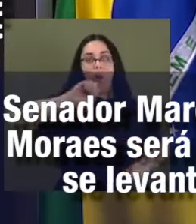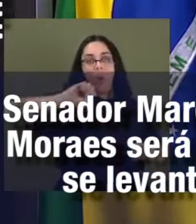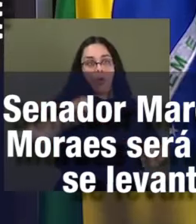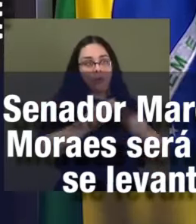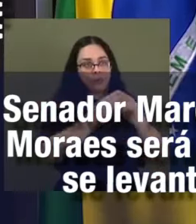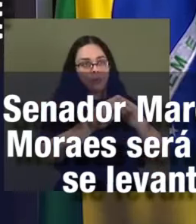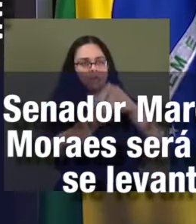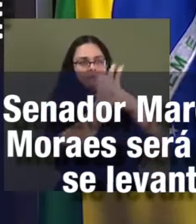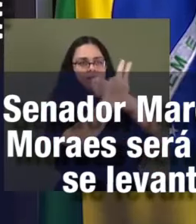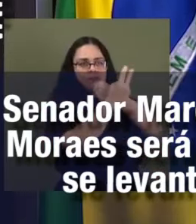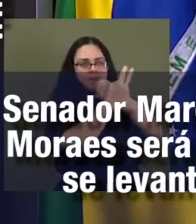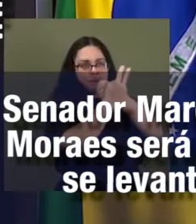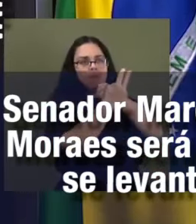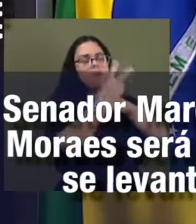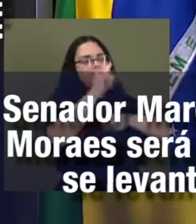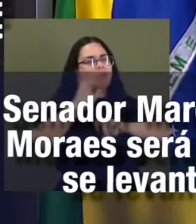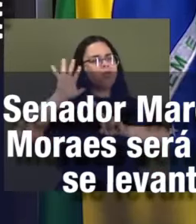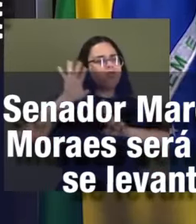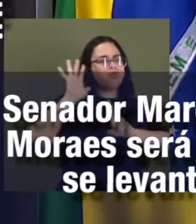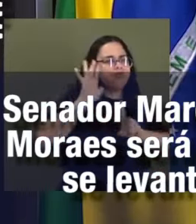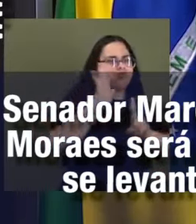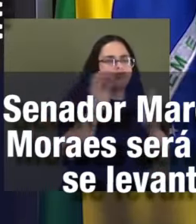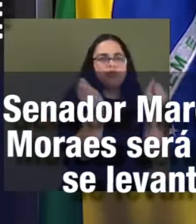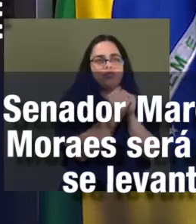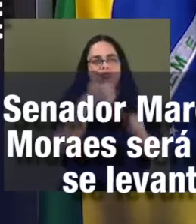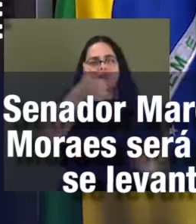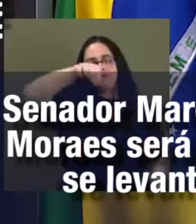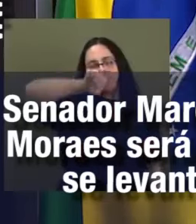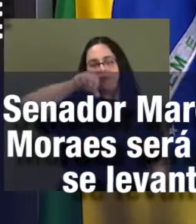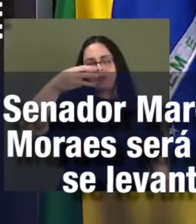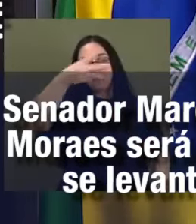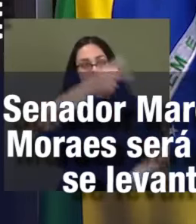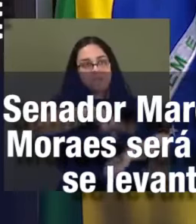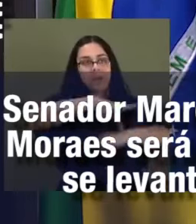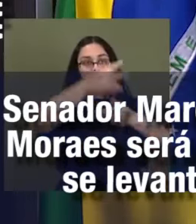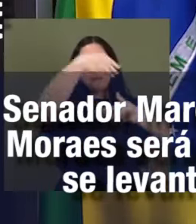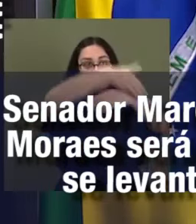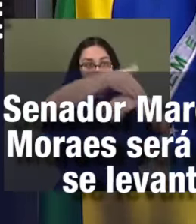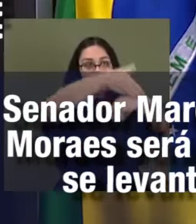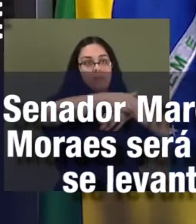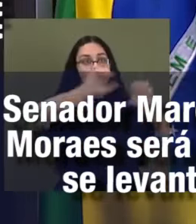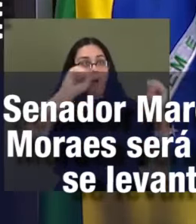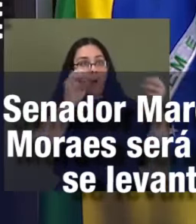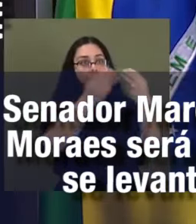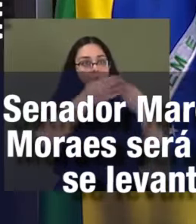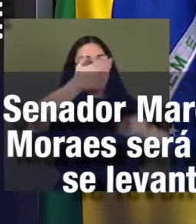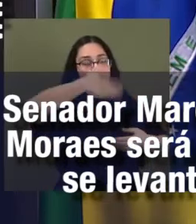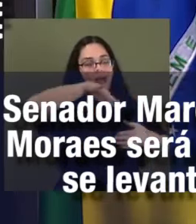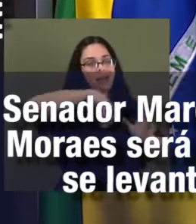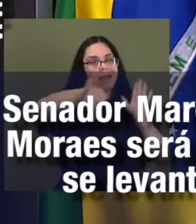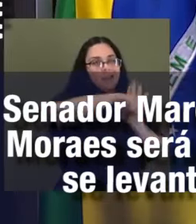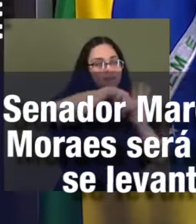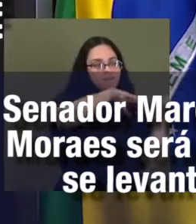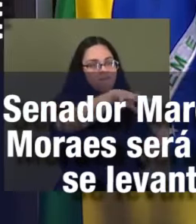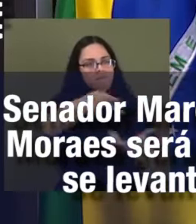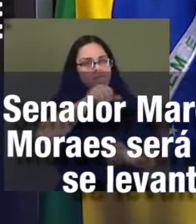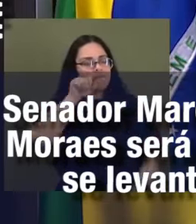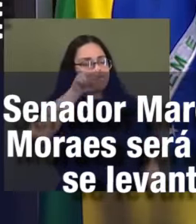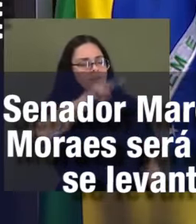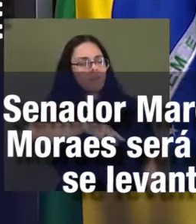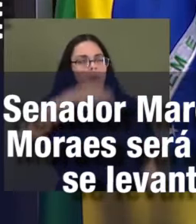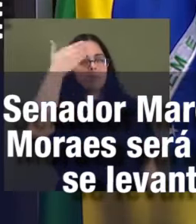irá pressionar, junto com 193 países da ONU, para que o Tribunal Criminal Internacional, que já